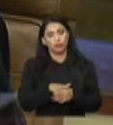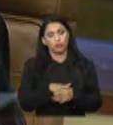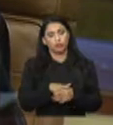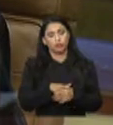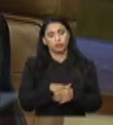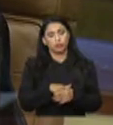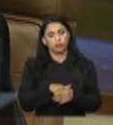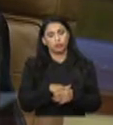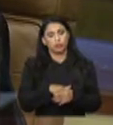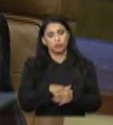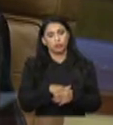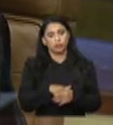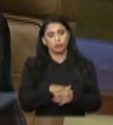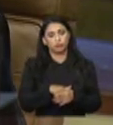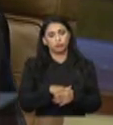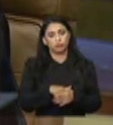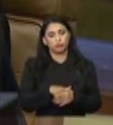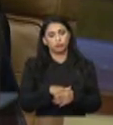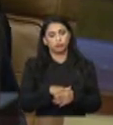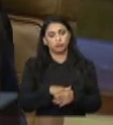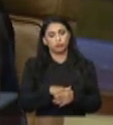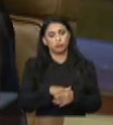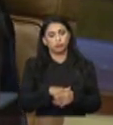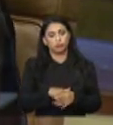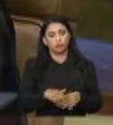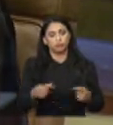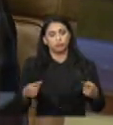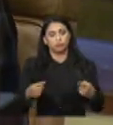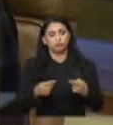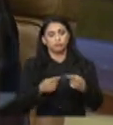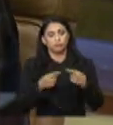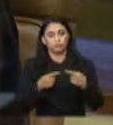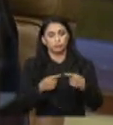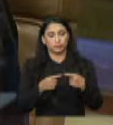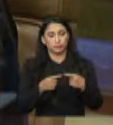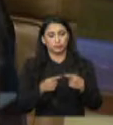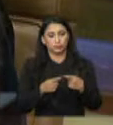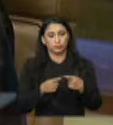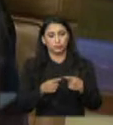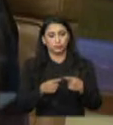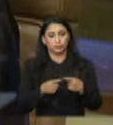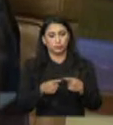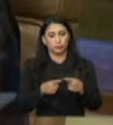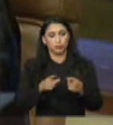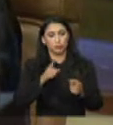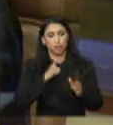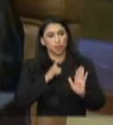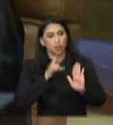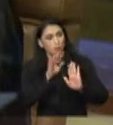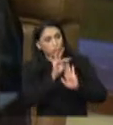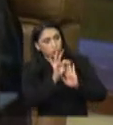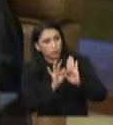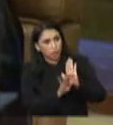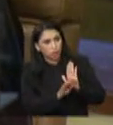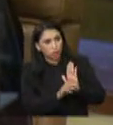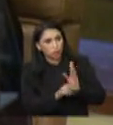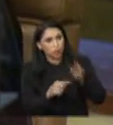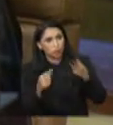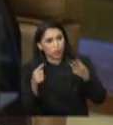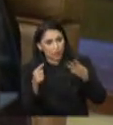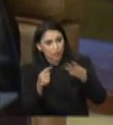e como se depreende a me adiciona nancia pontual é quanto um trecho do item